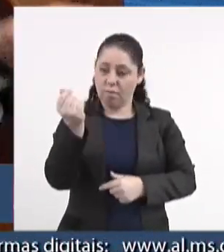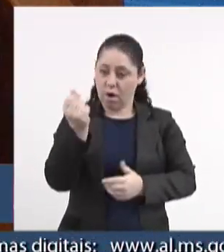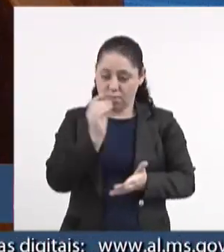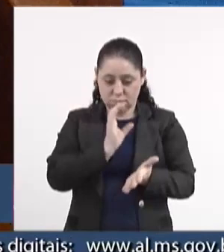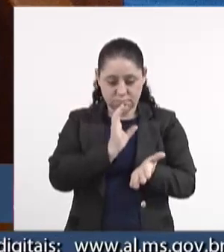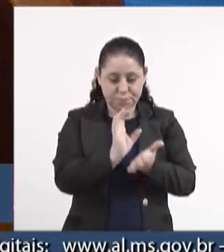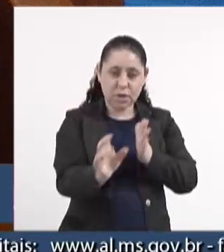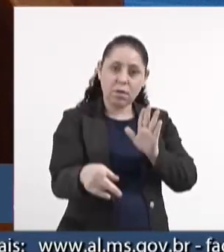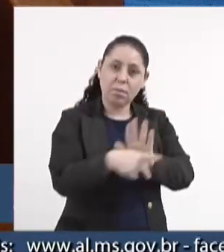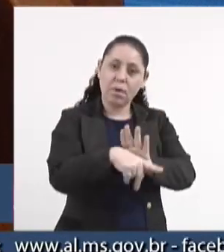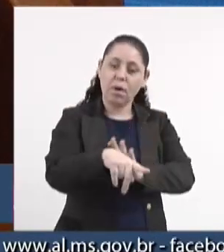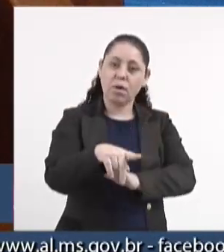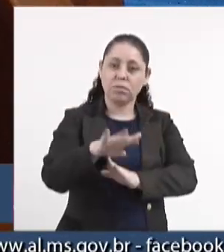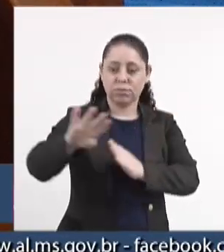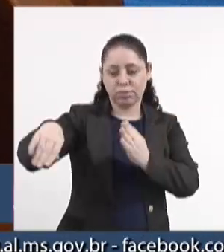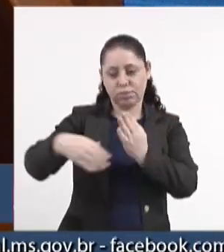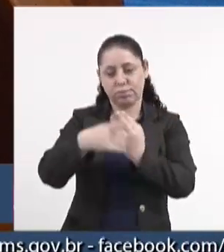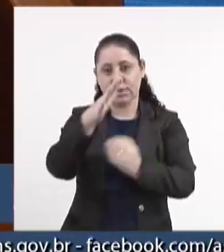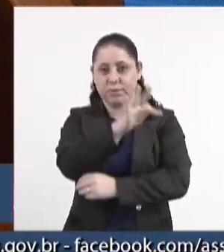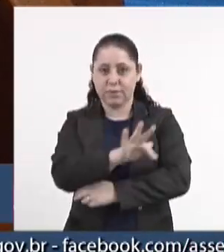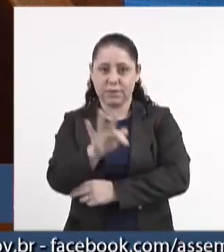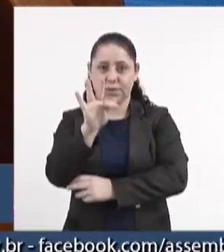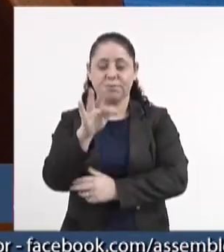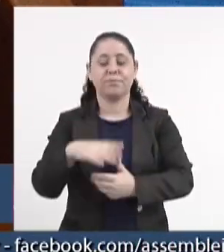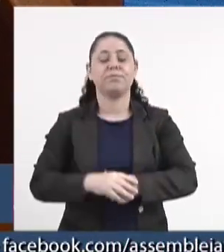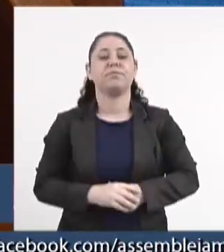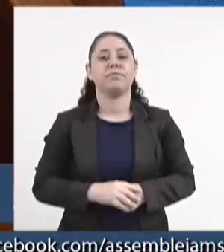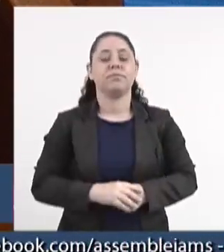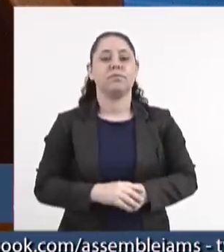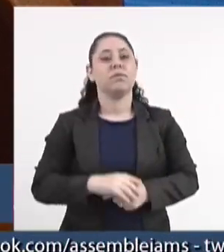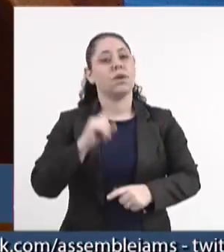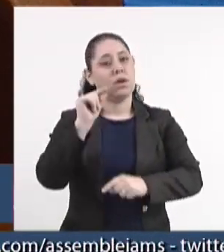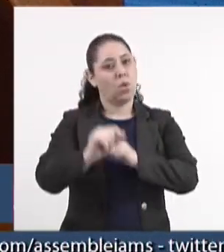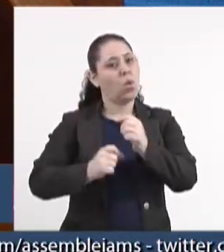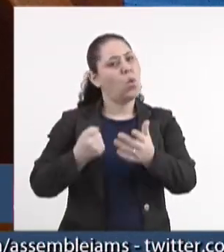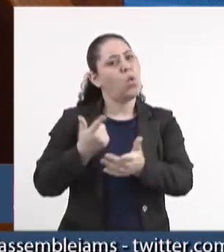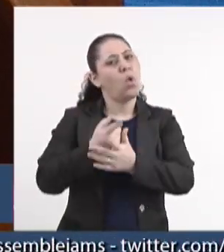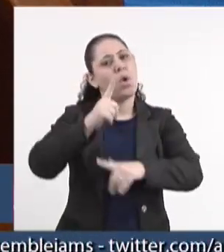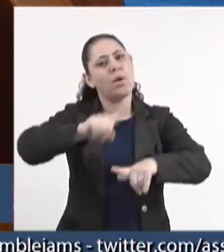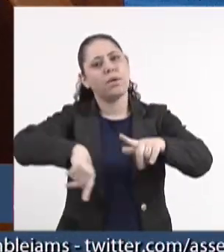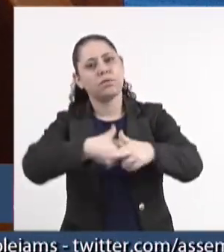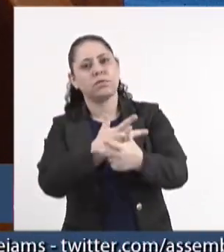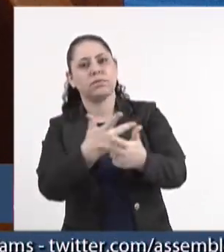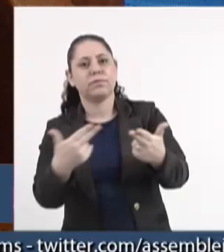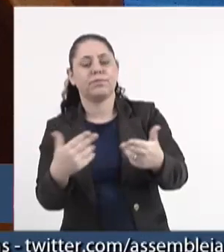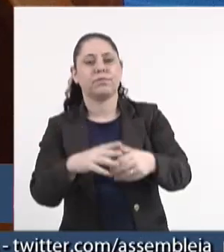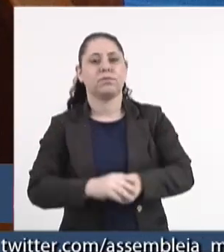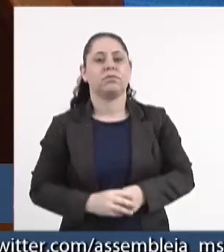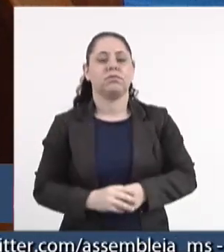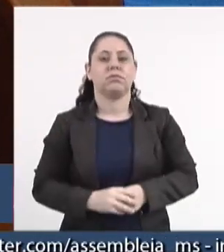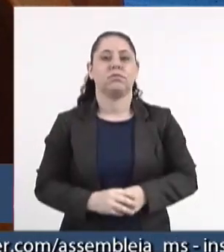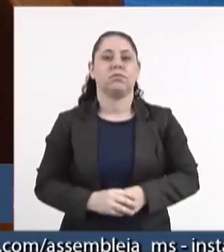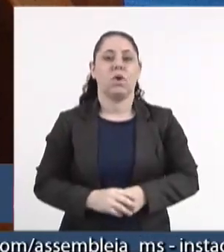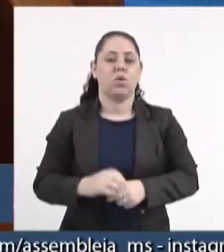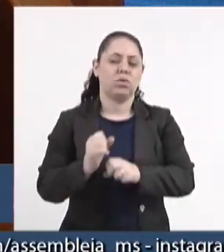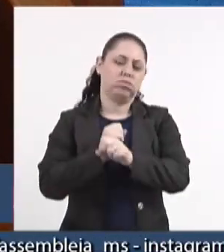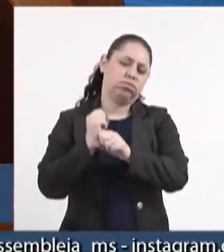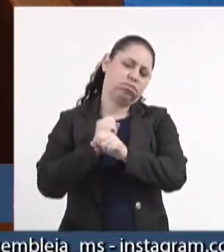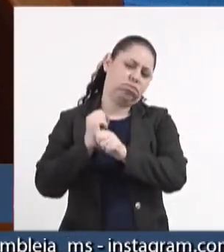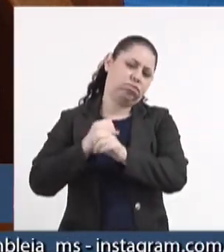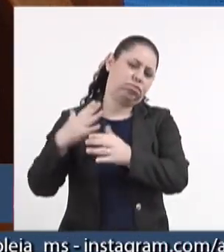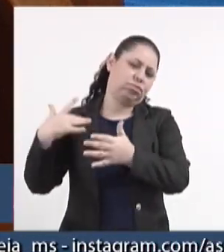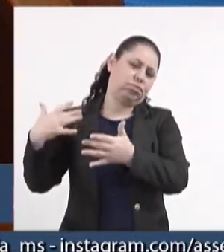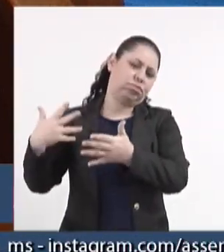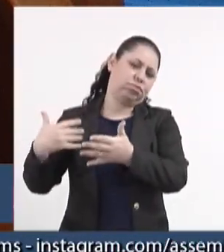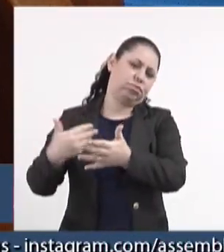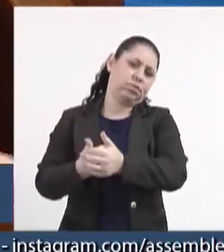investimentos das emendas federais para a compra de equipamentos. Todos os anos e há